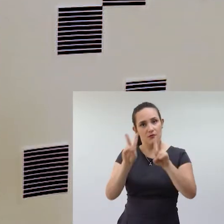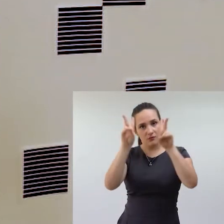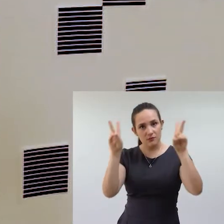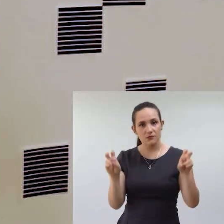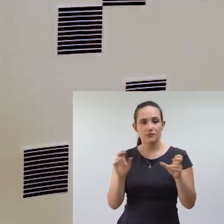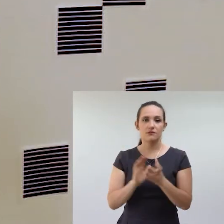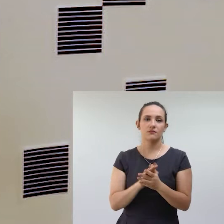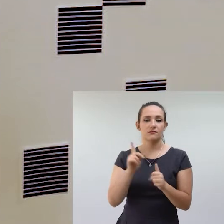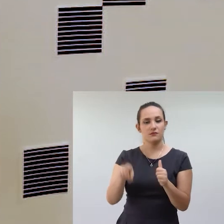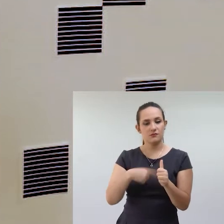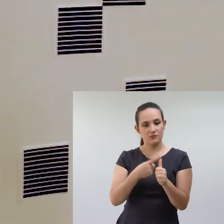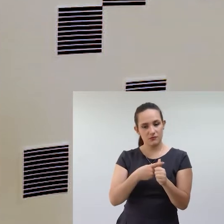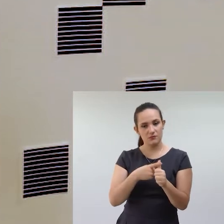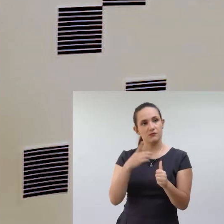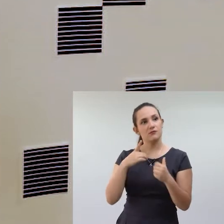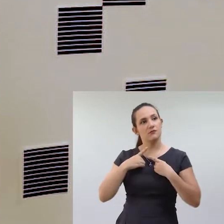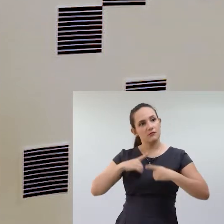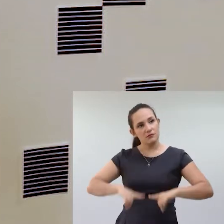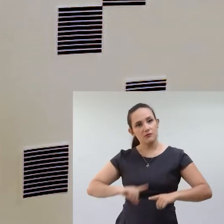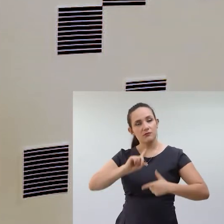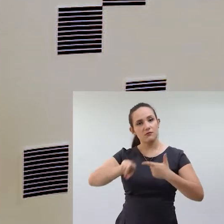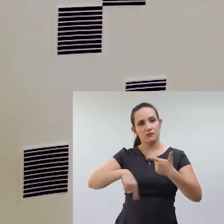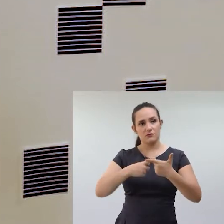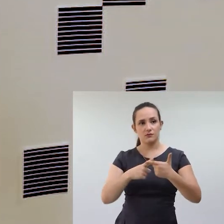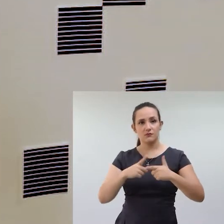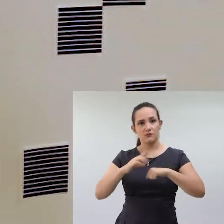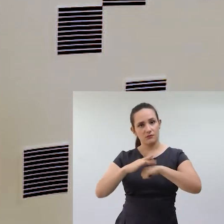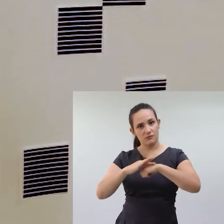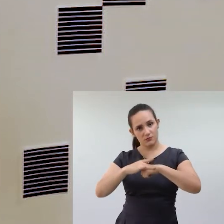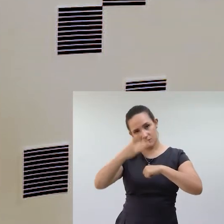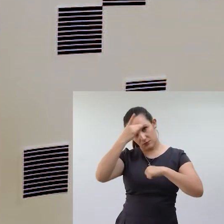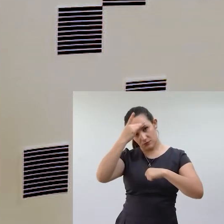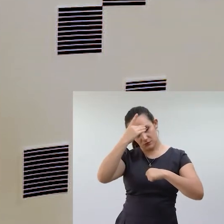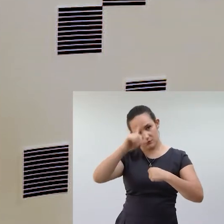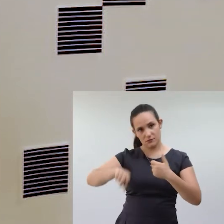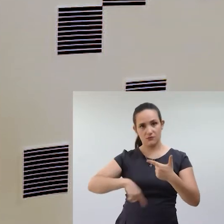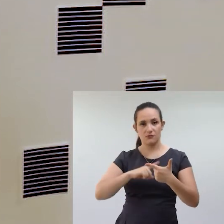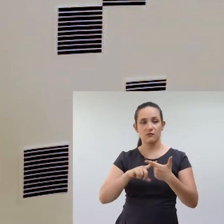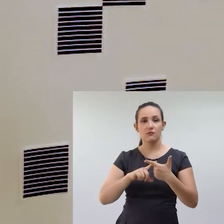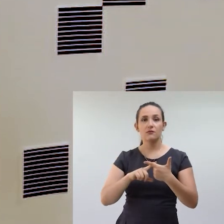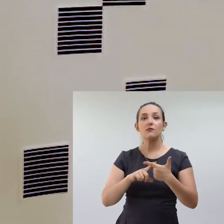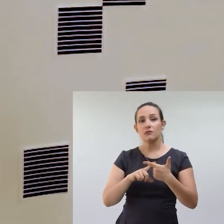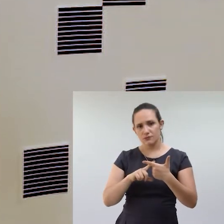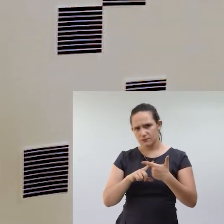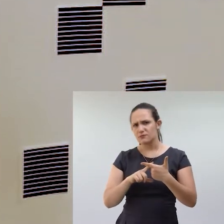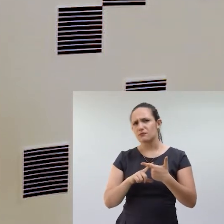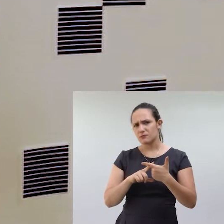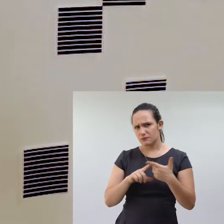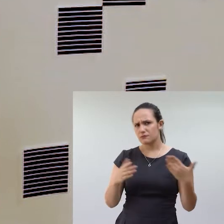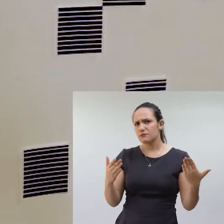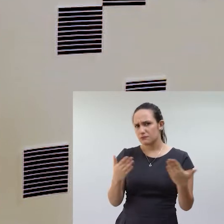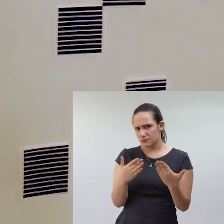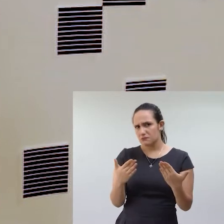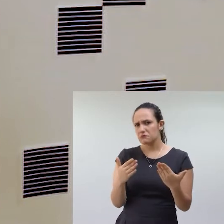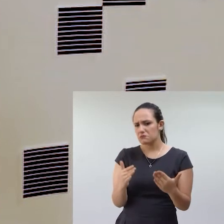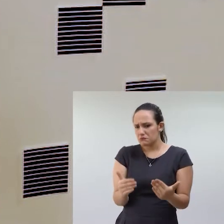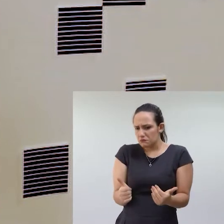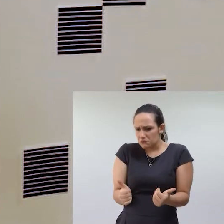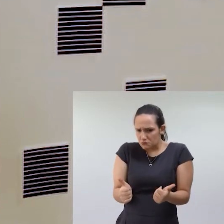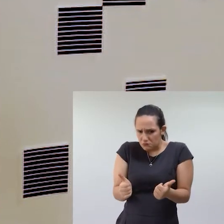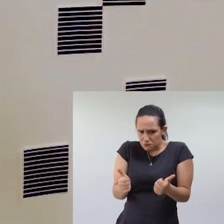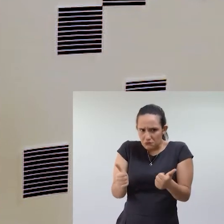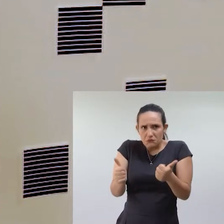tema depressão, doença mental, e um incremento